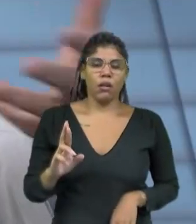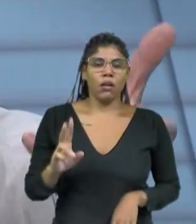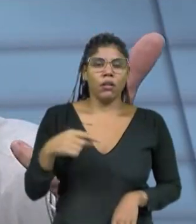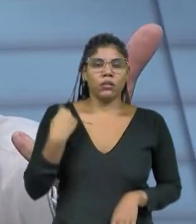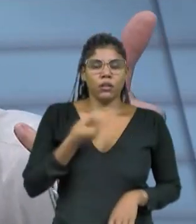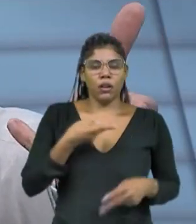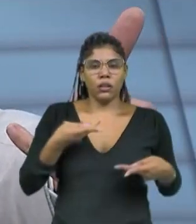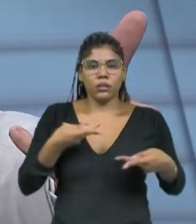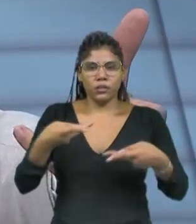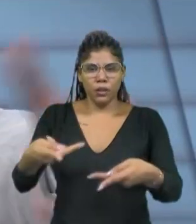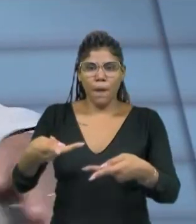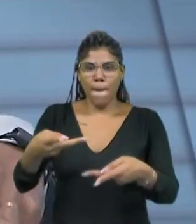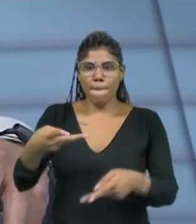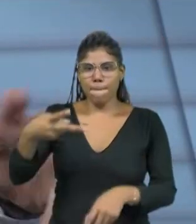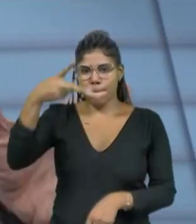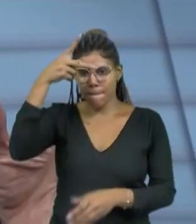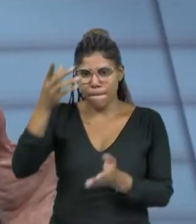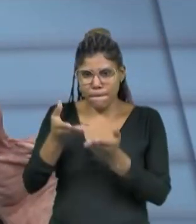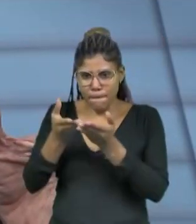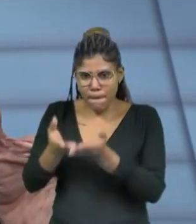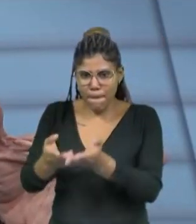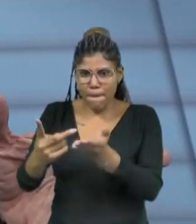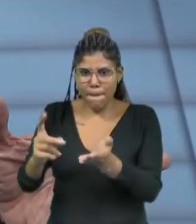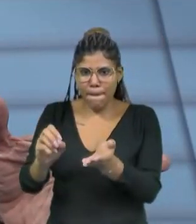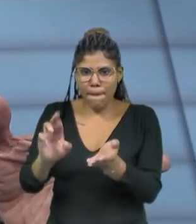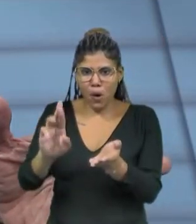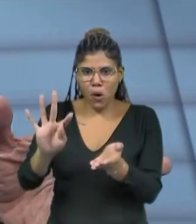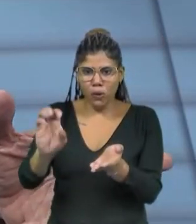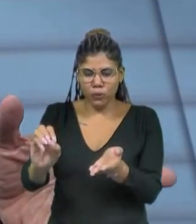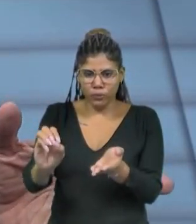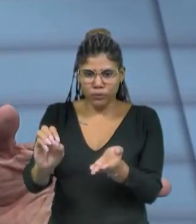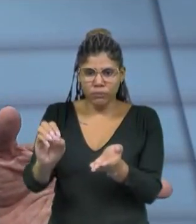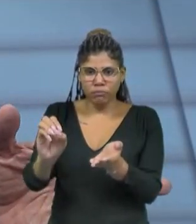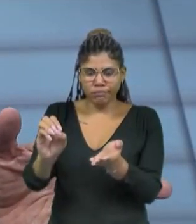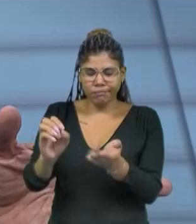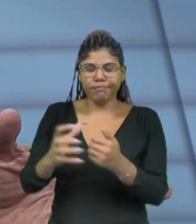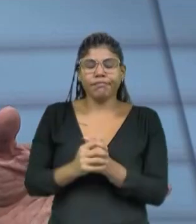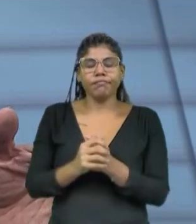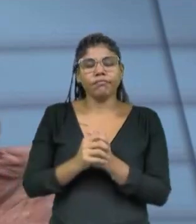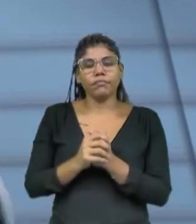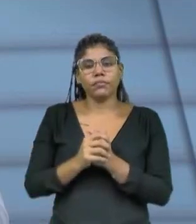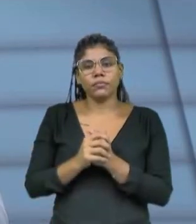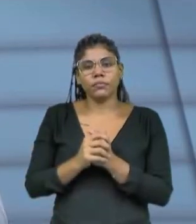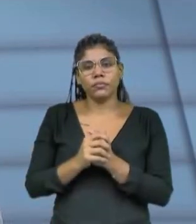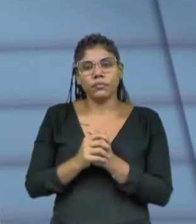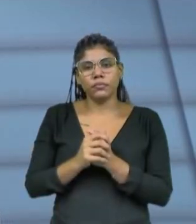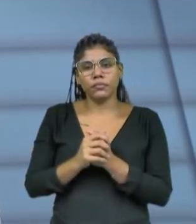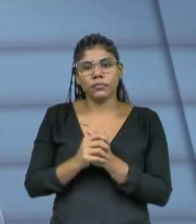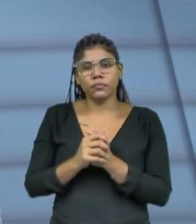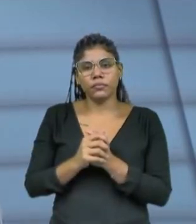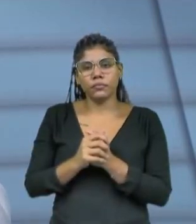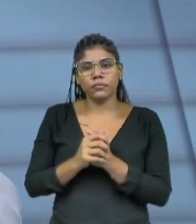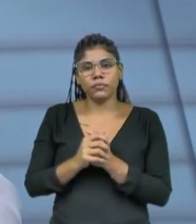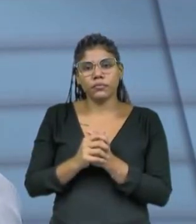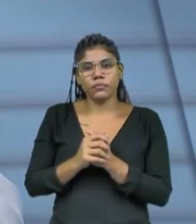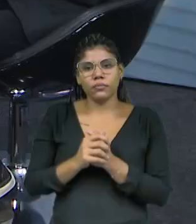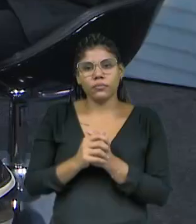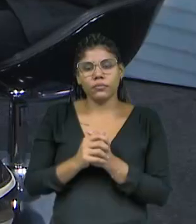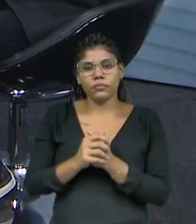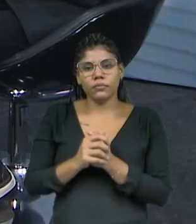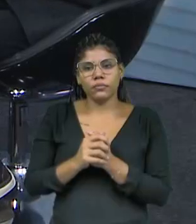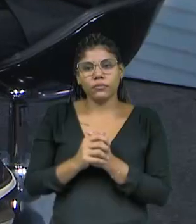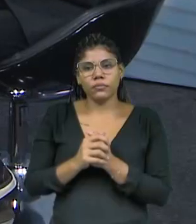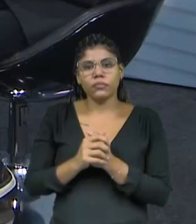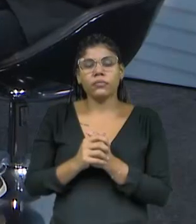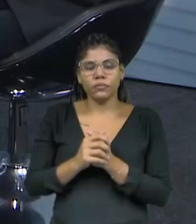visitamos um porto que trabalha toda a operação logística da energia offshore. Offshore é a energia no mar.